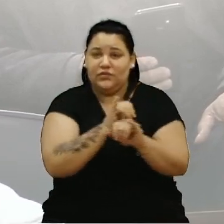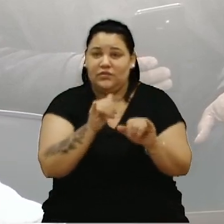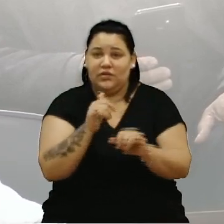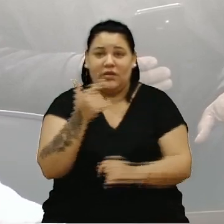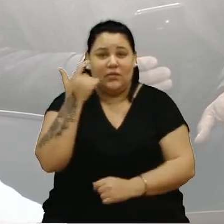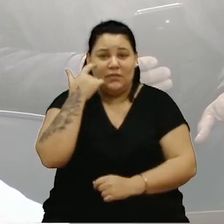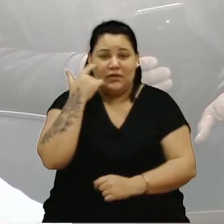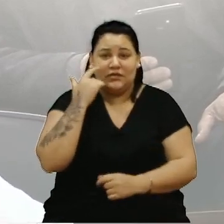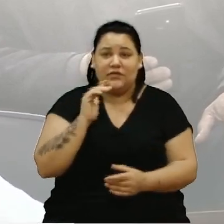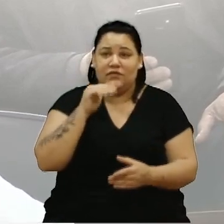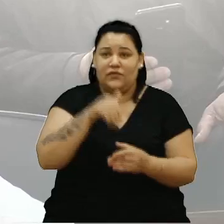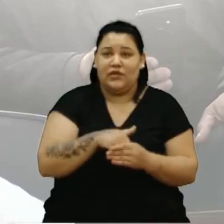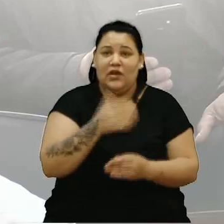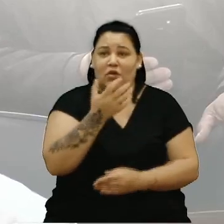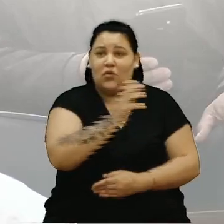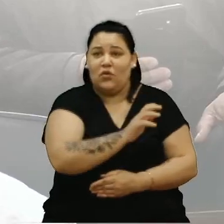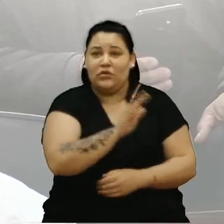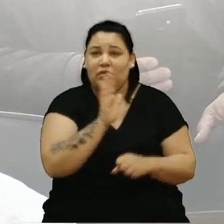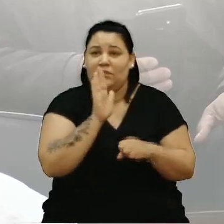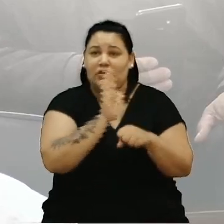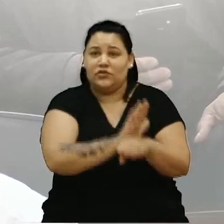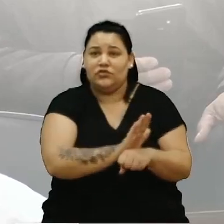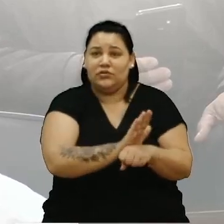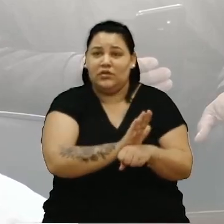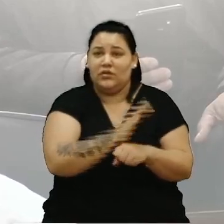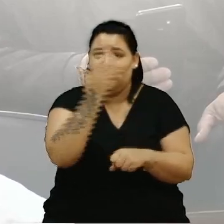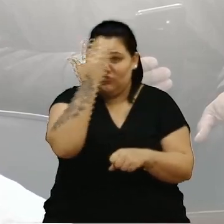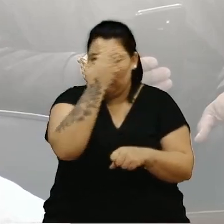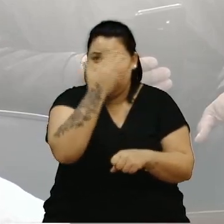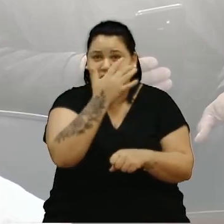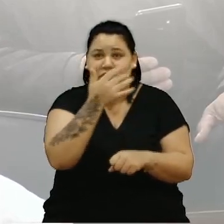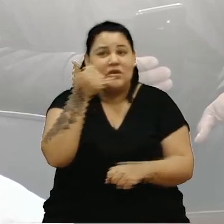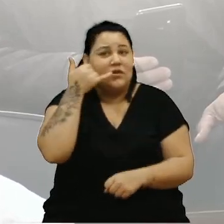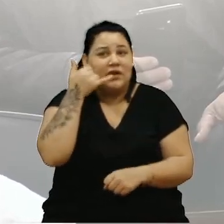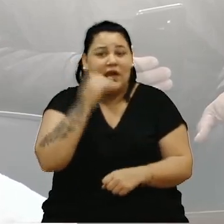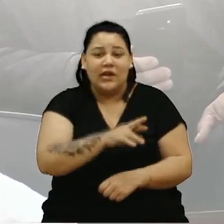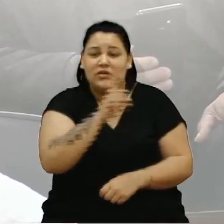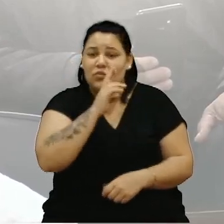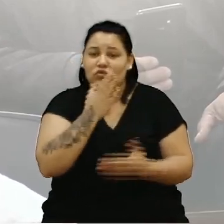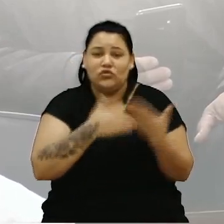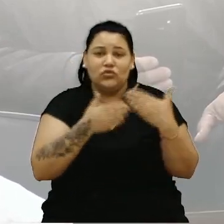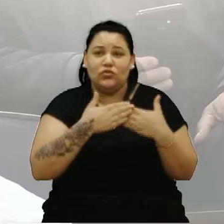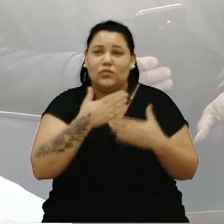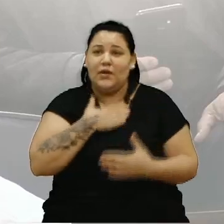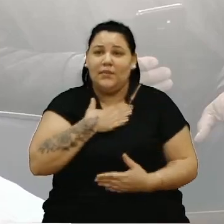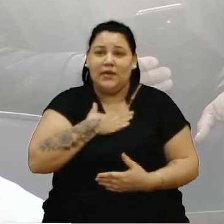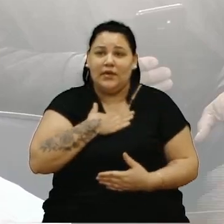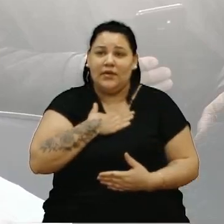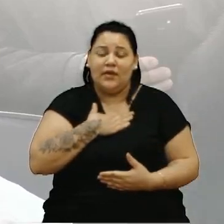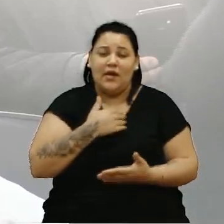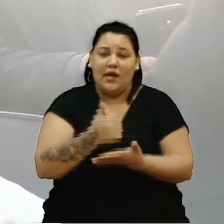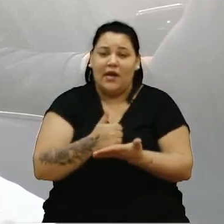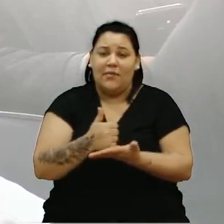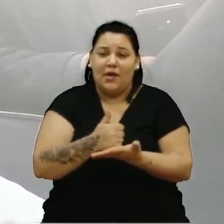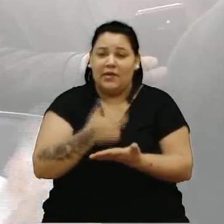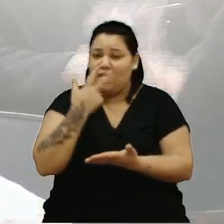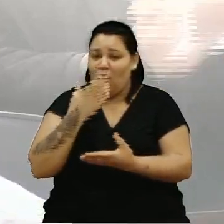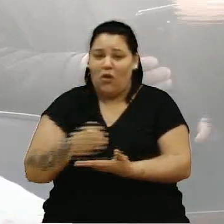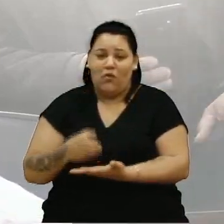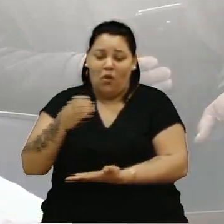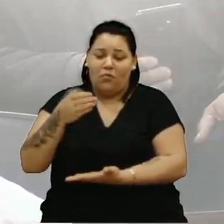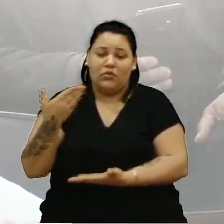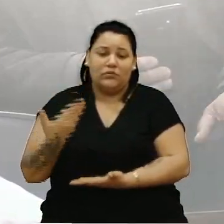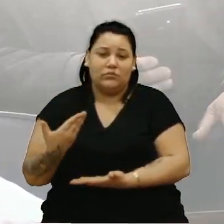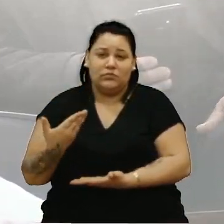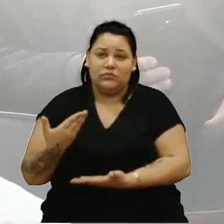contra para ajudar o Adiló, porque se eu ligo para o Adiló, ele responde tudo isso agora. Então, a base tá que nem esse copo aqui, ó. Tá